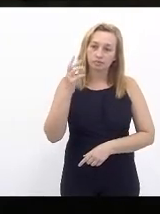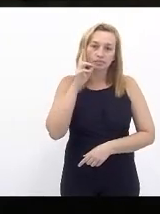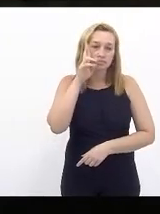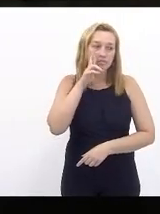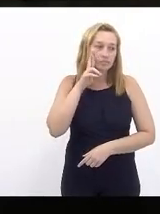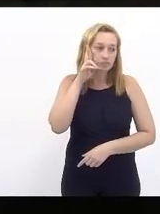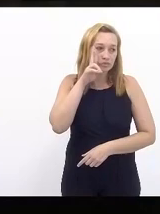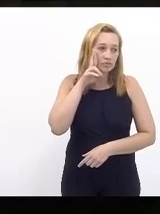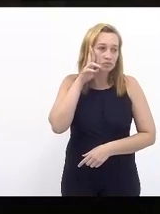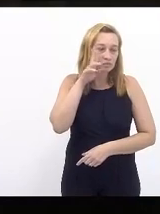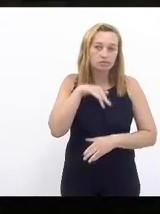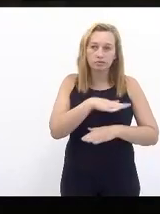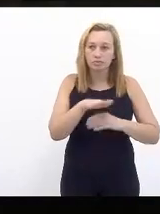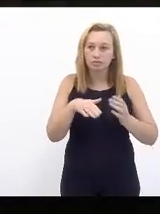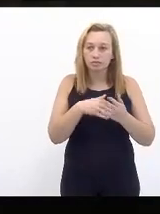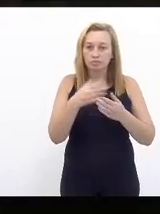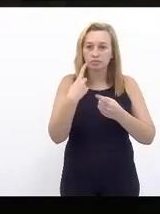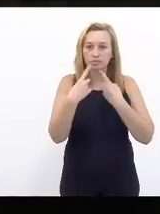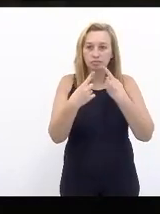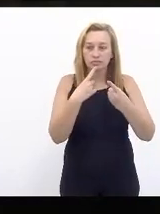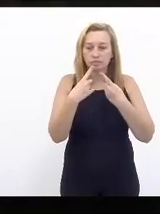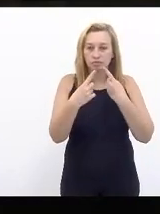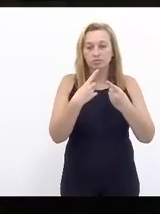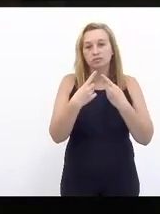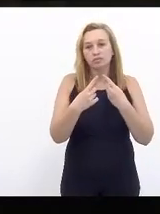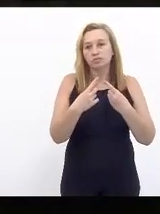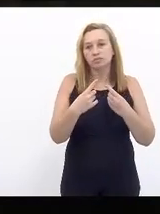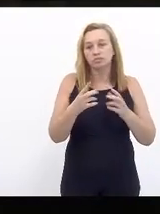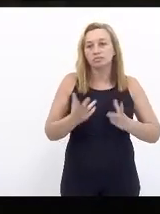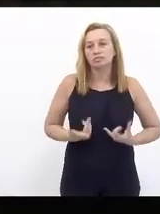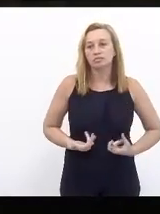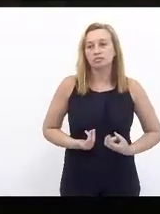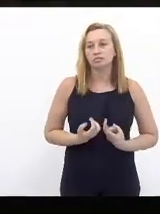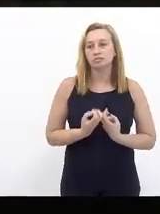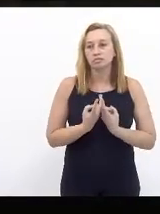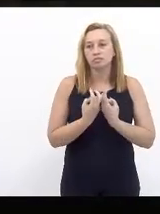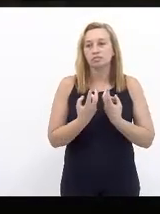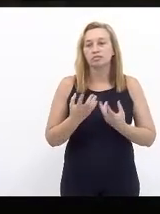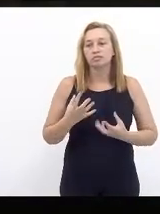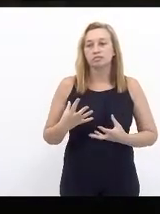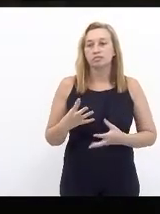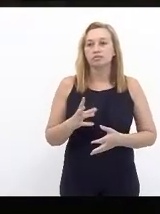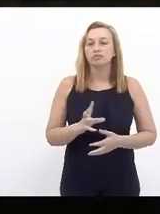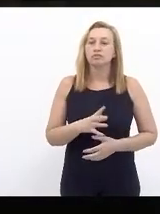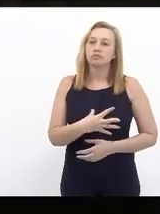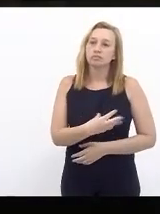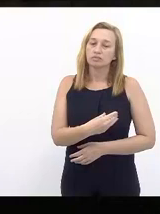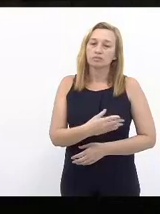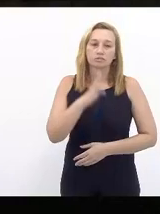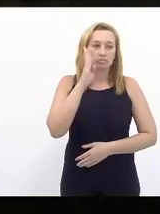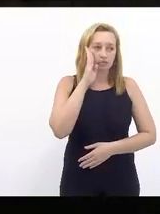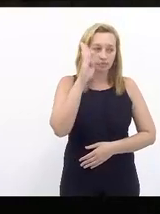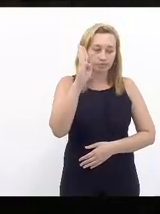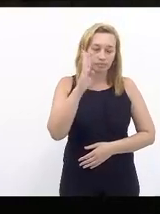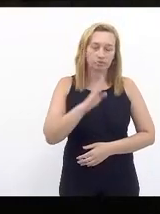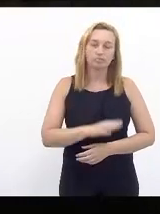rosa, para todo o debate relativo ao câncer de mama, que é uma das principais